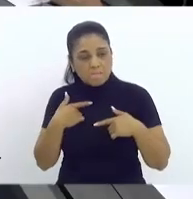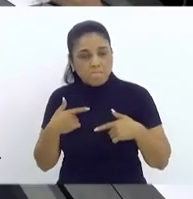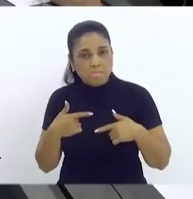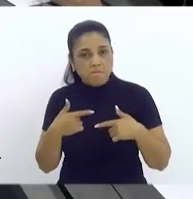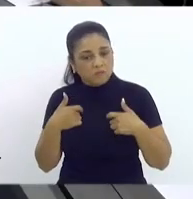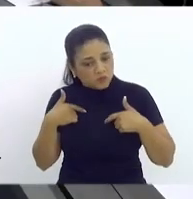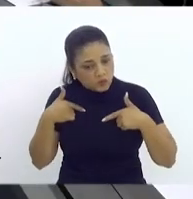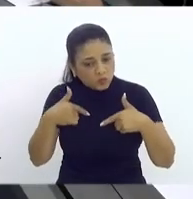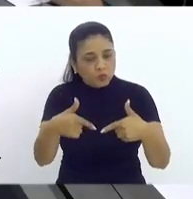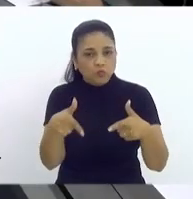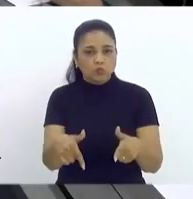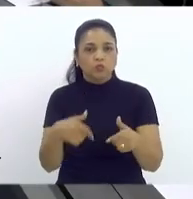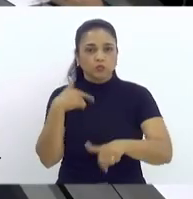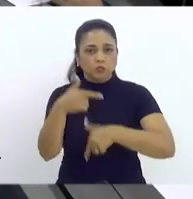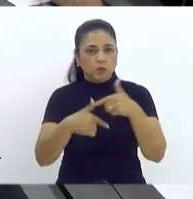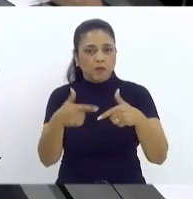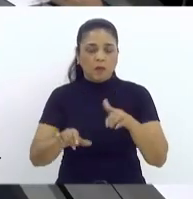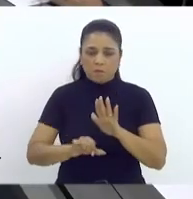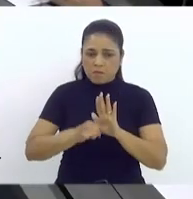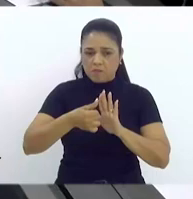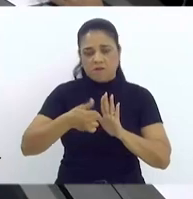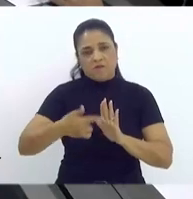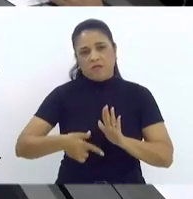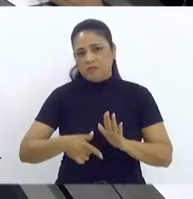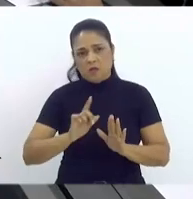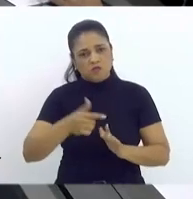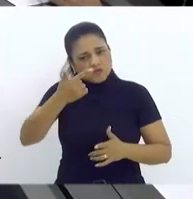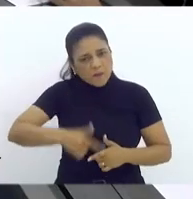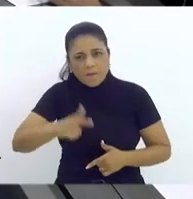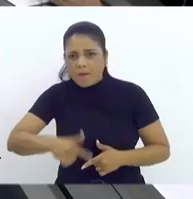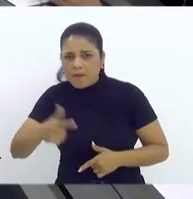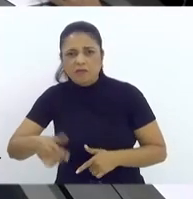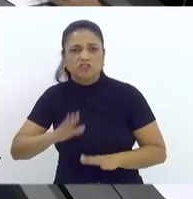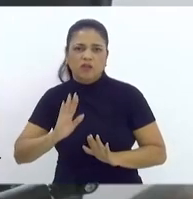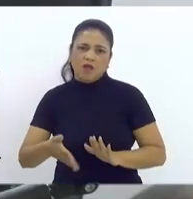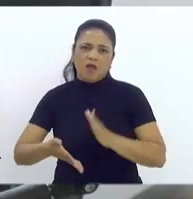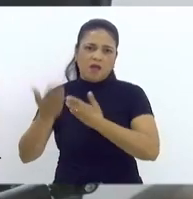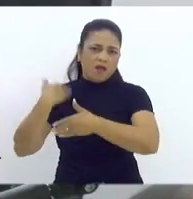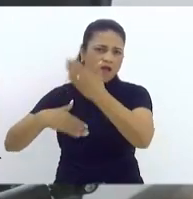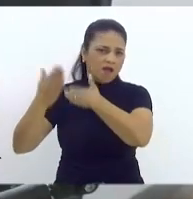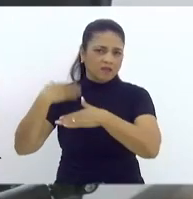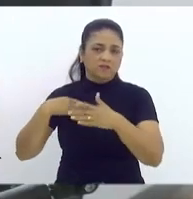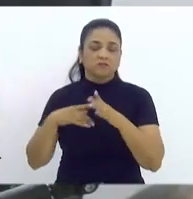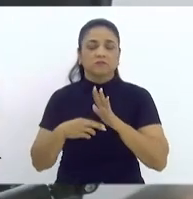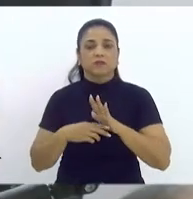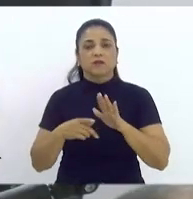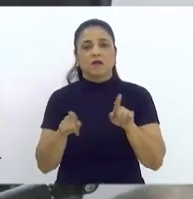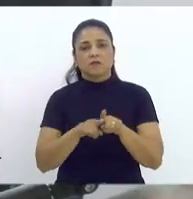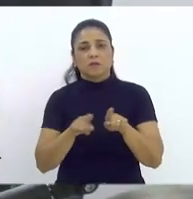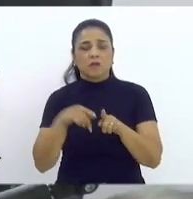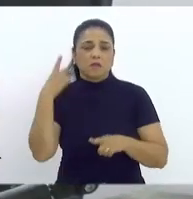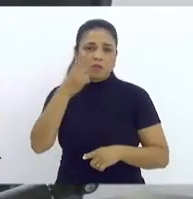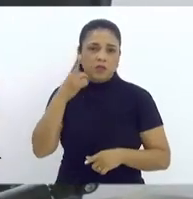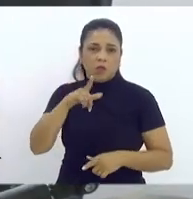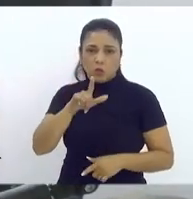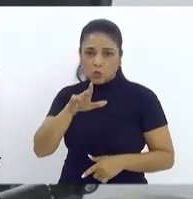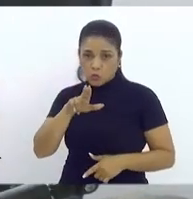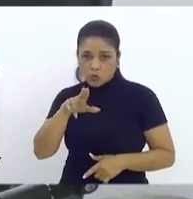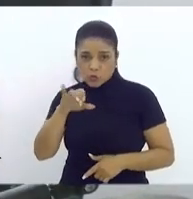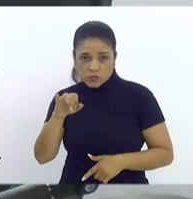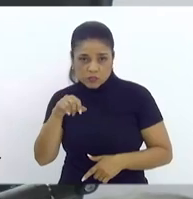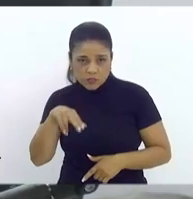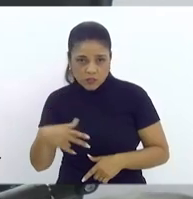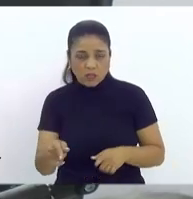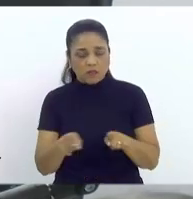vem. Não é a primeira vez que eu faço essa manifestação, já fiz por ocasião da CPI do Transporte, presidida pelo deputado Alucinha, com a inoperância,